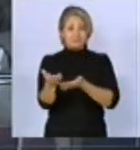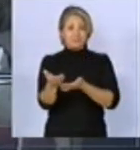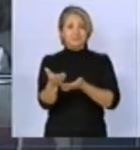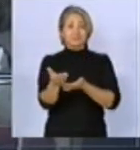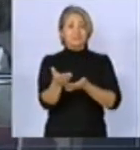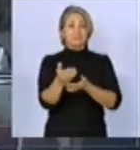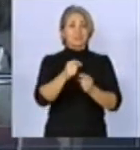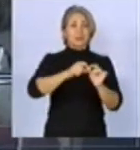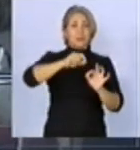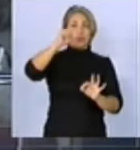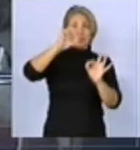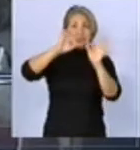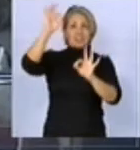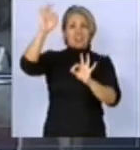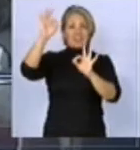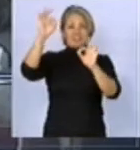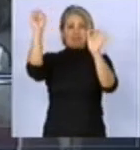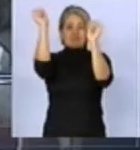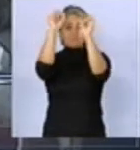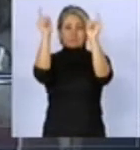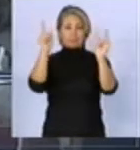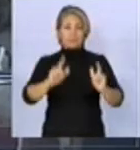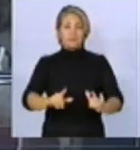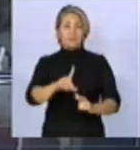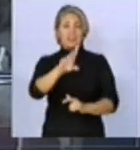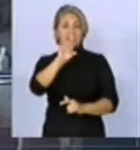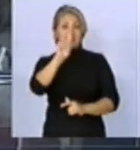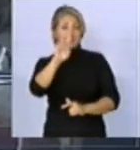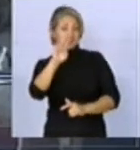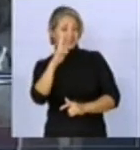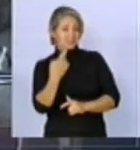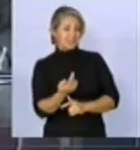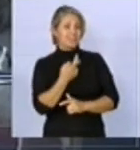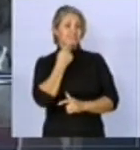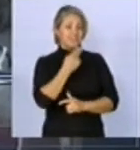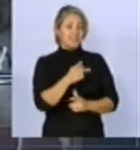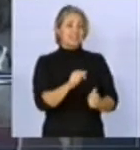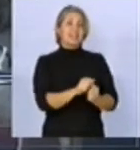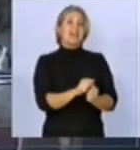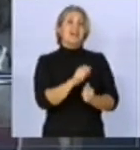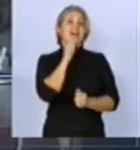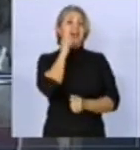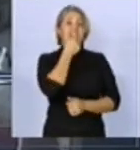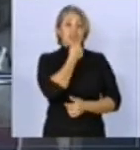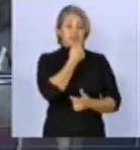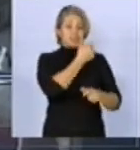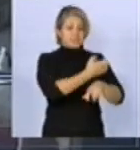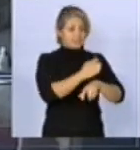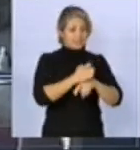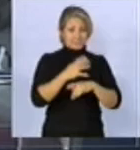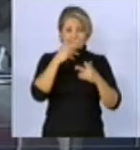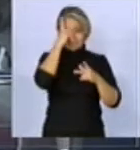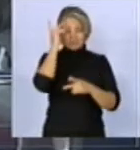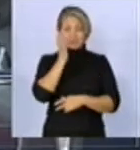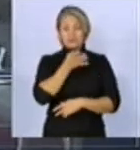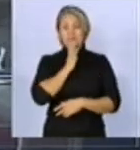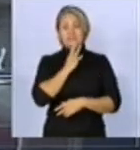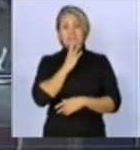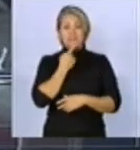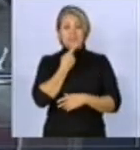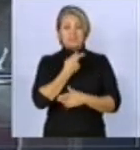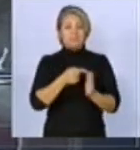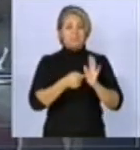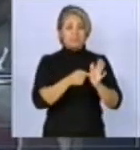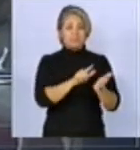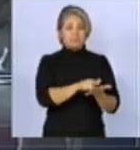esse gráfico esse mapa que ele colocou aí de IDH a gente vê assim Alagoas é um dos está todo mundo conhece bem que sair na nos